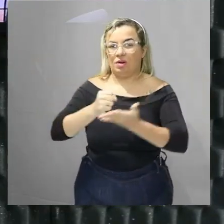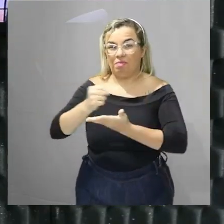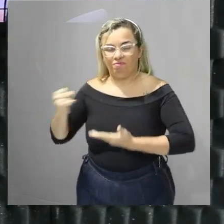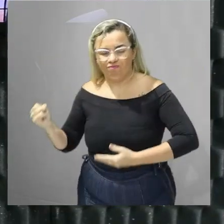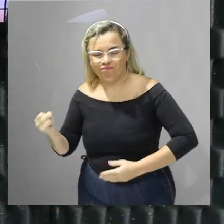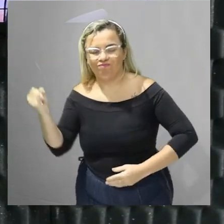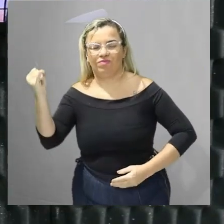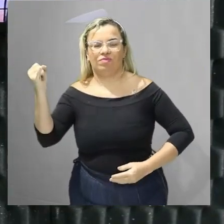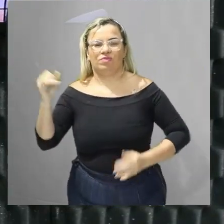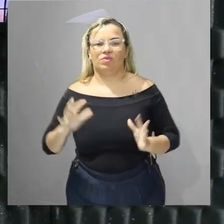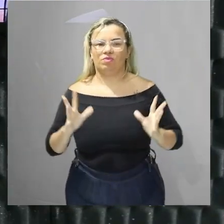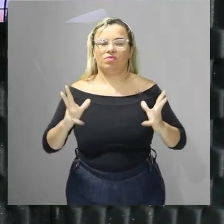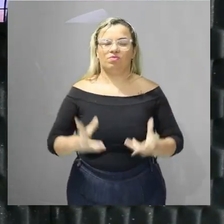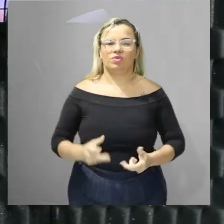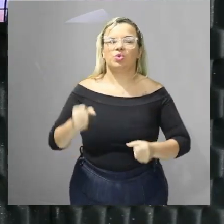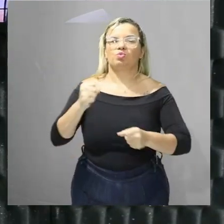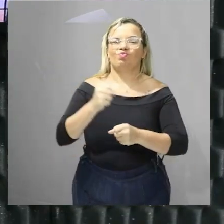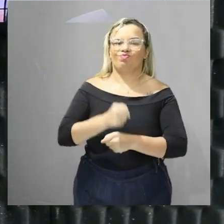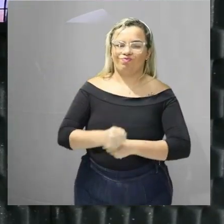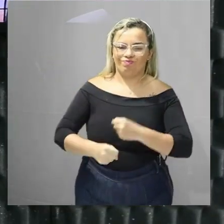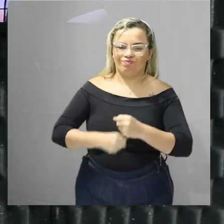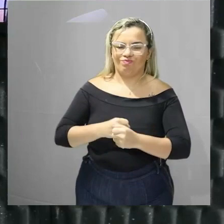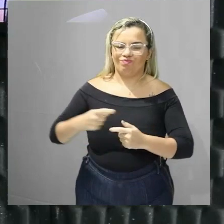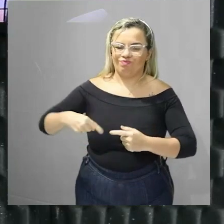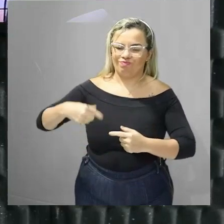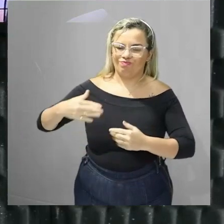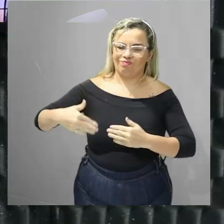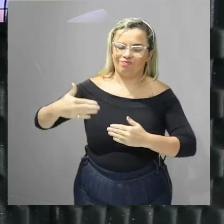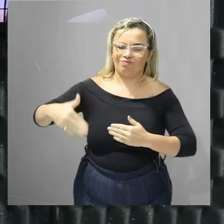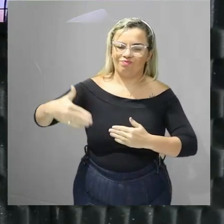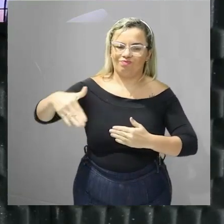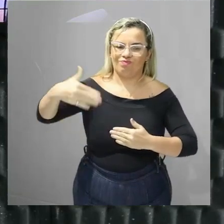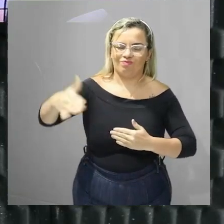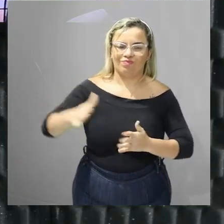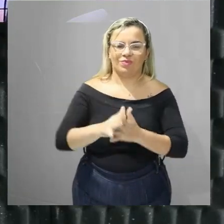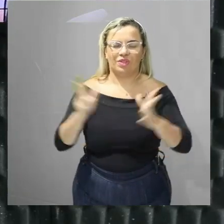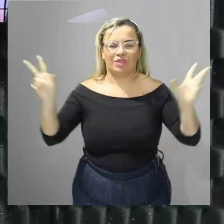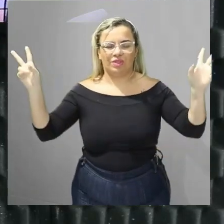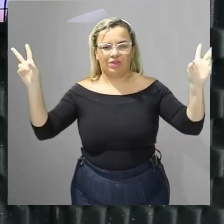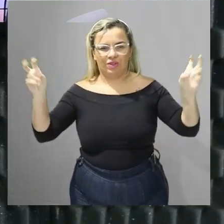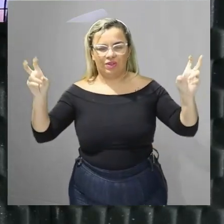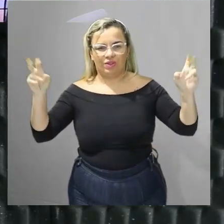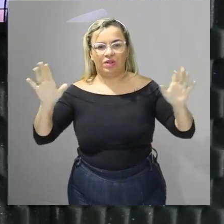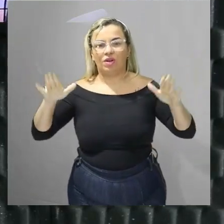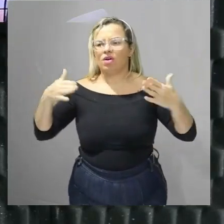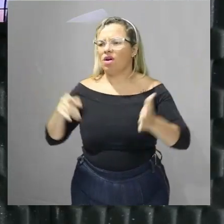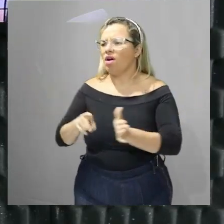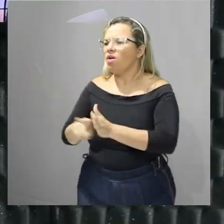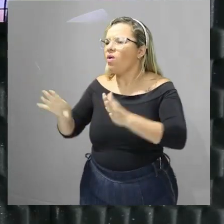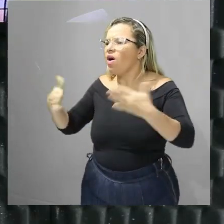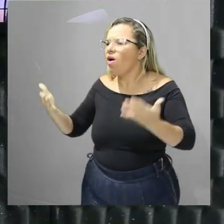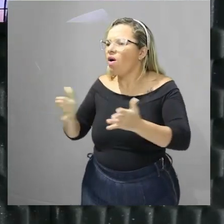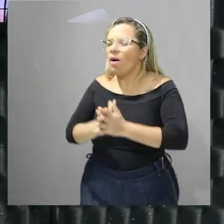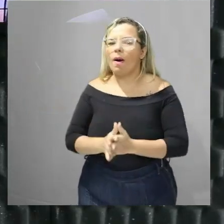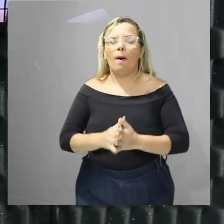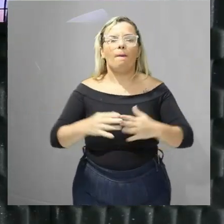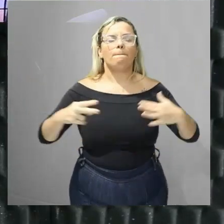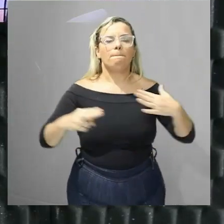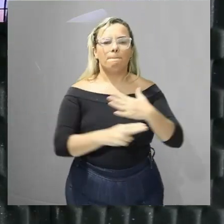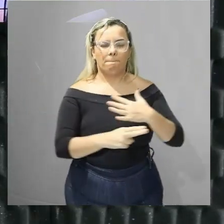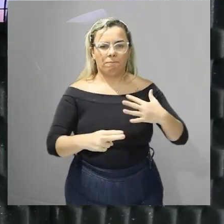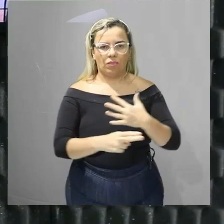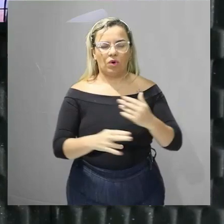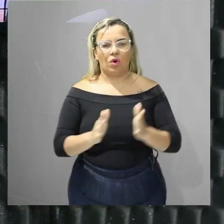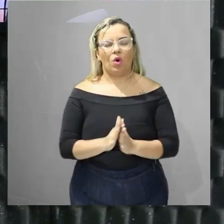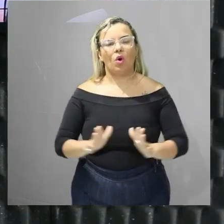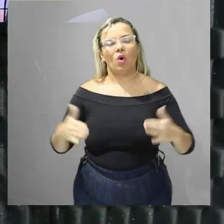fundamental, porque todo ano cai questão envolvendo essa temática. Que temática é essa, Marcos? A urbanização, galera, tá certo? E nós